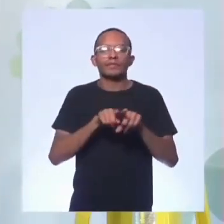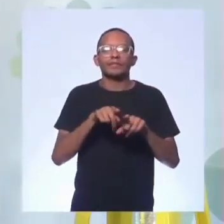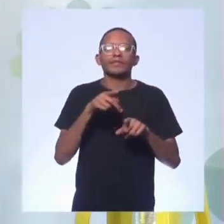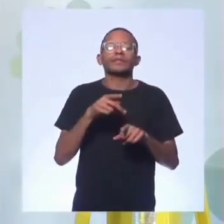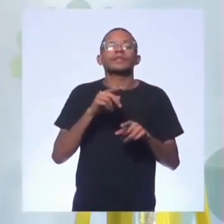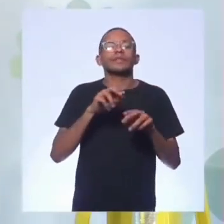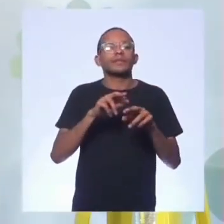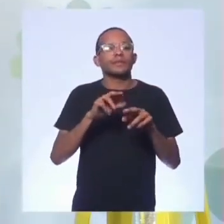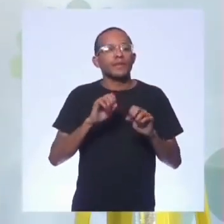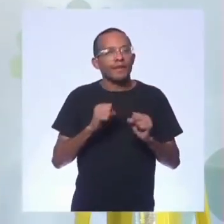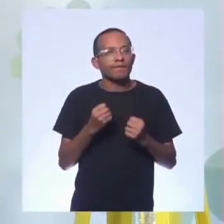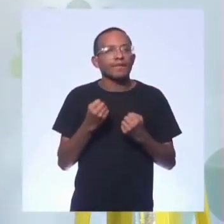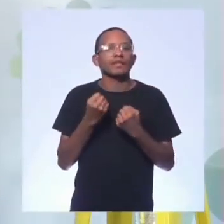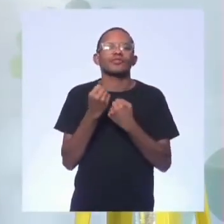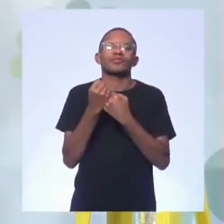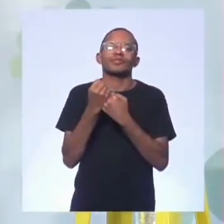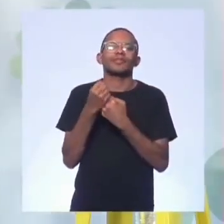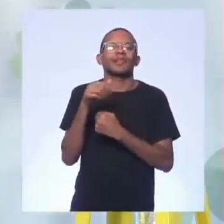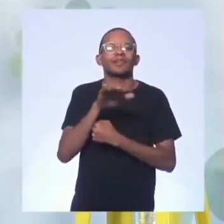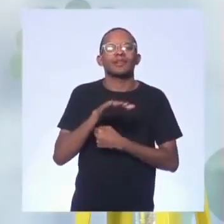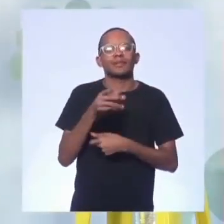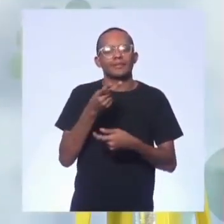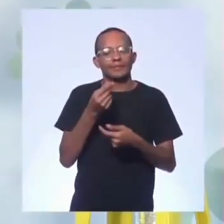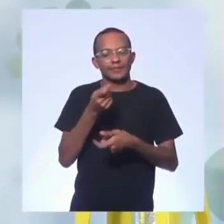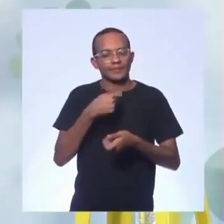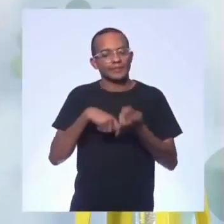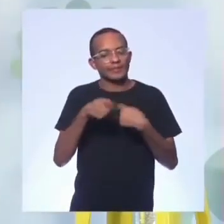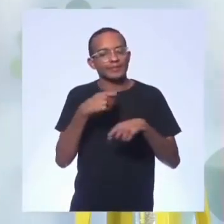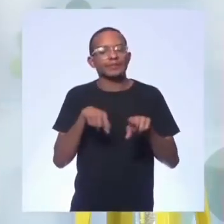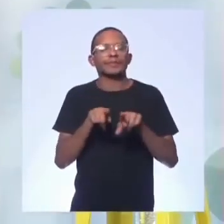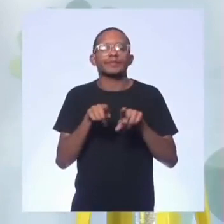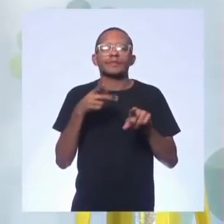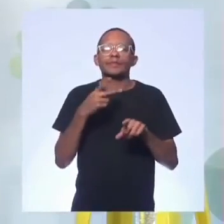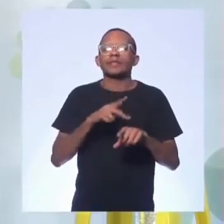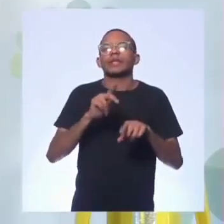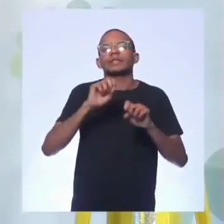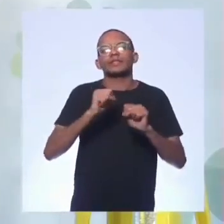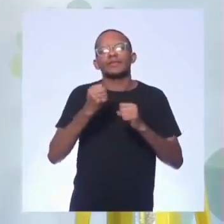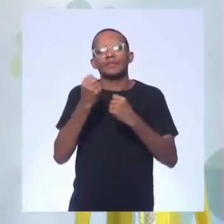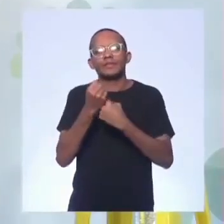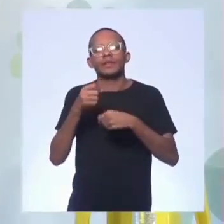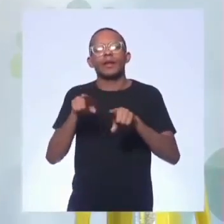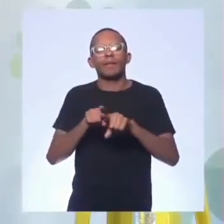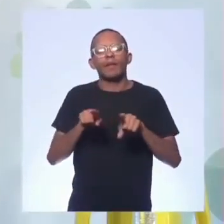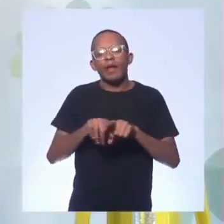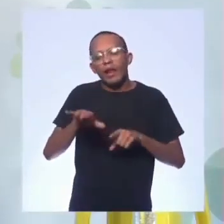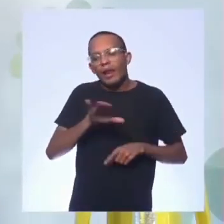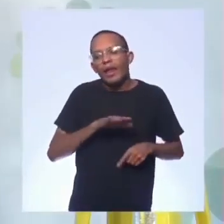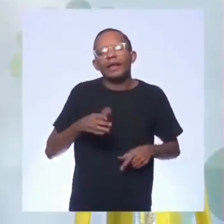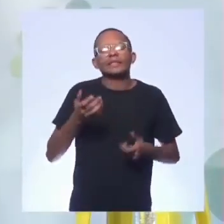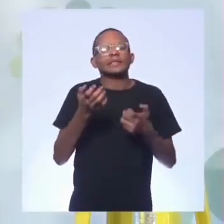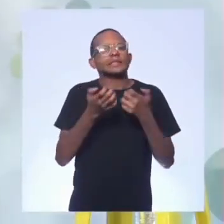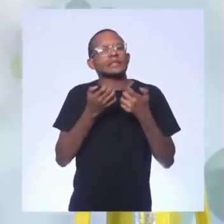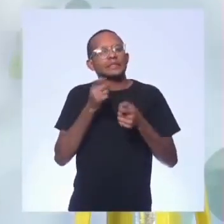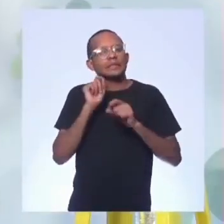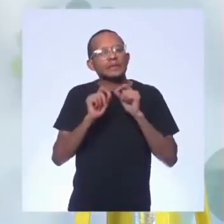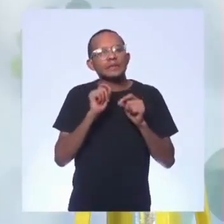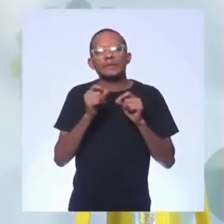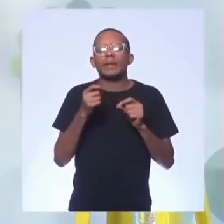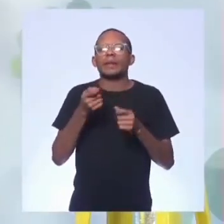é defendida pelos capitalistas, ela é defendida por aqueles que querem